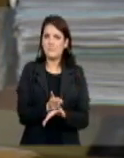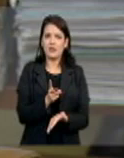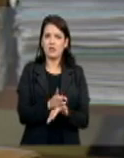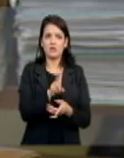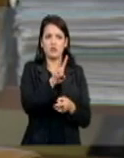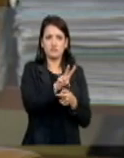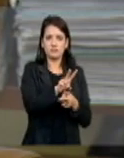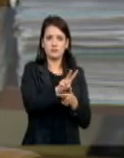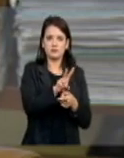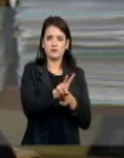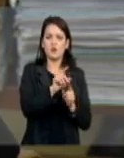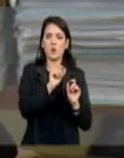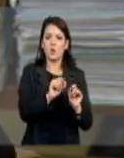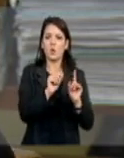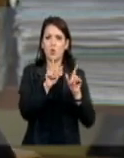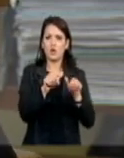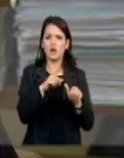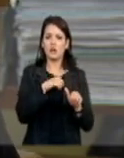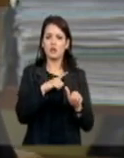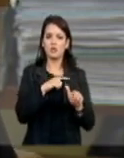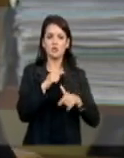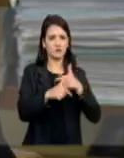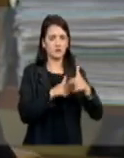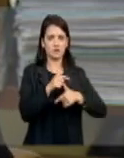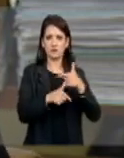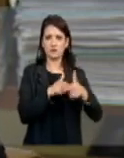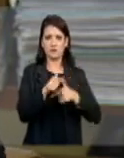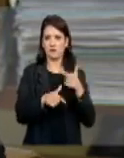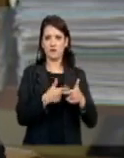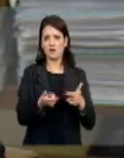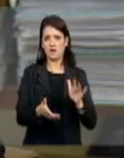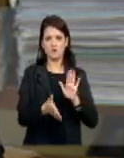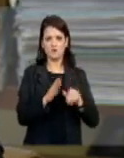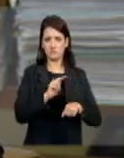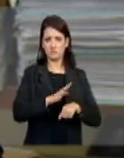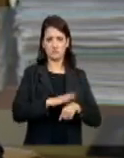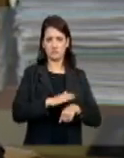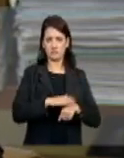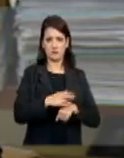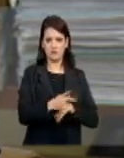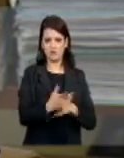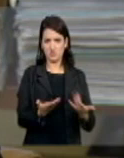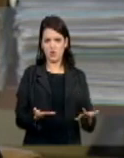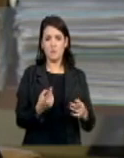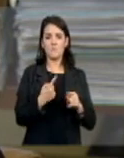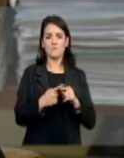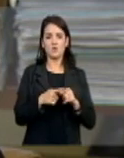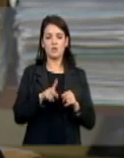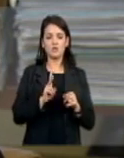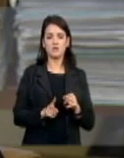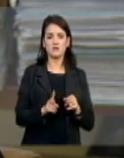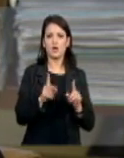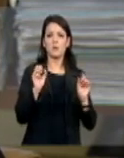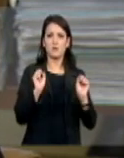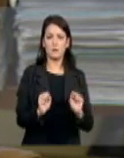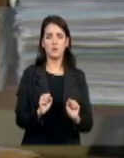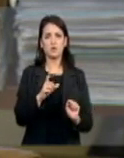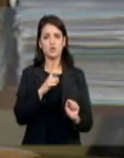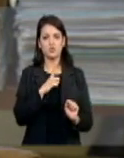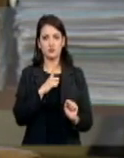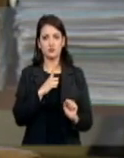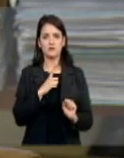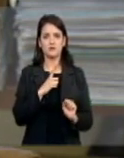legítimo exercício de suas atividades institucionais pois estes sempre poderão pretender